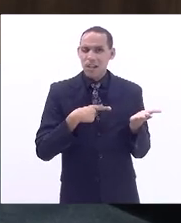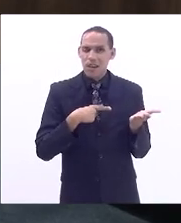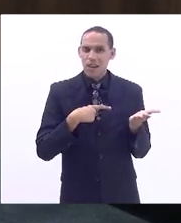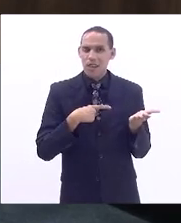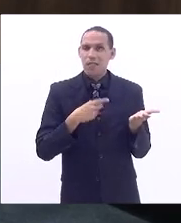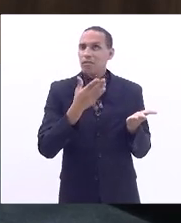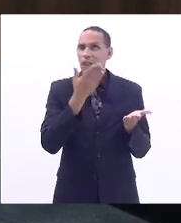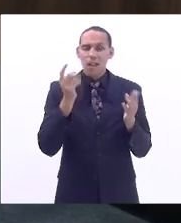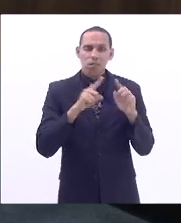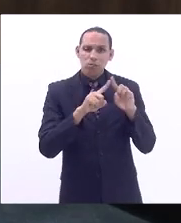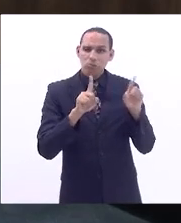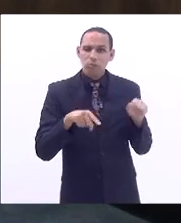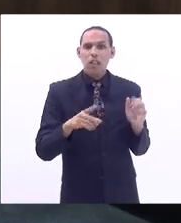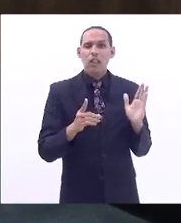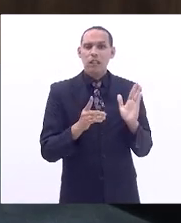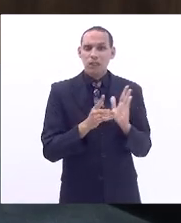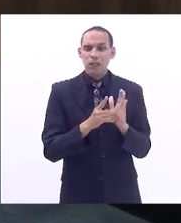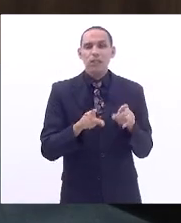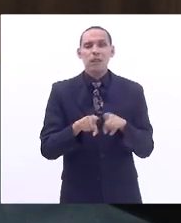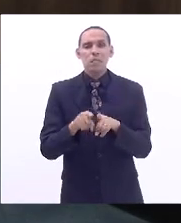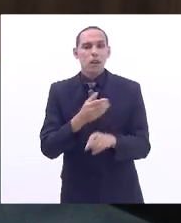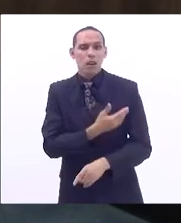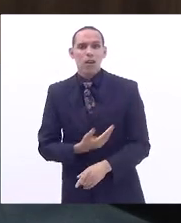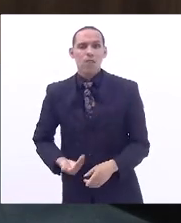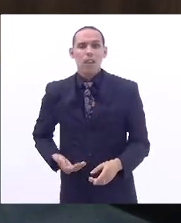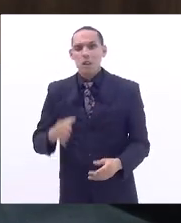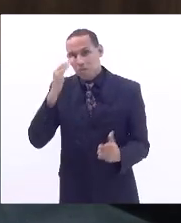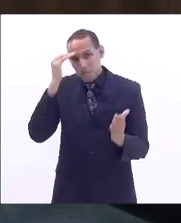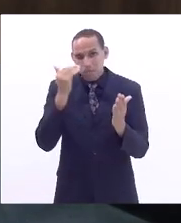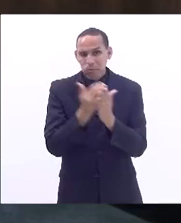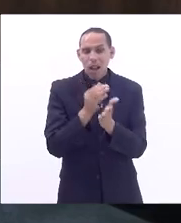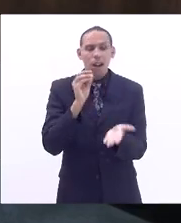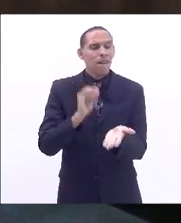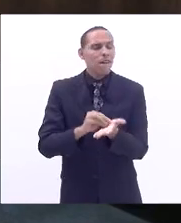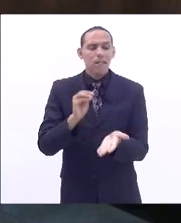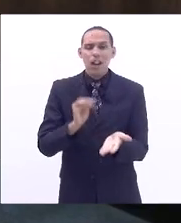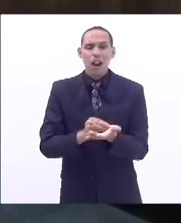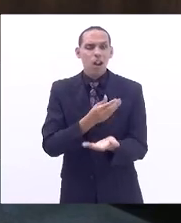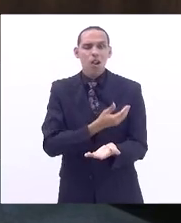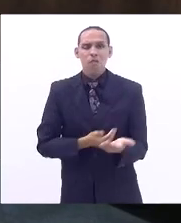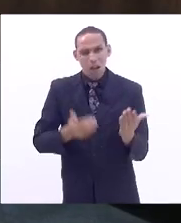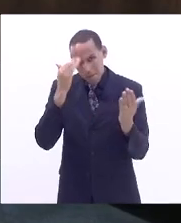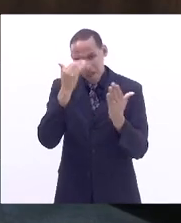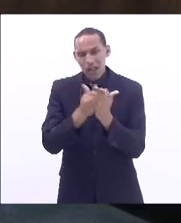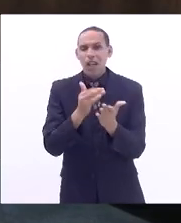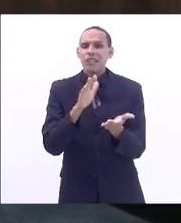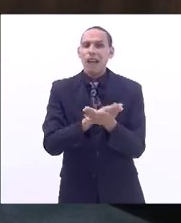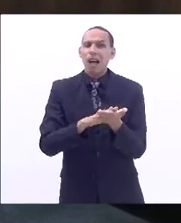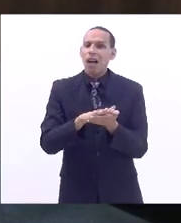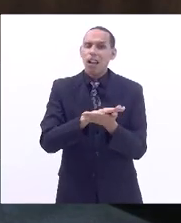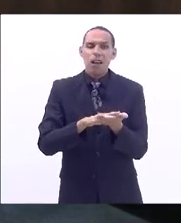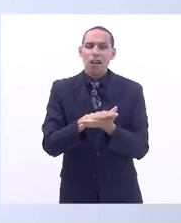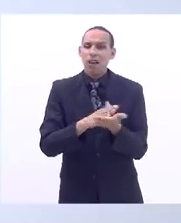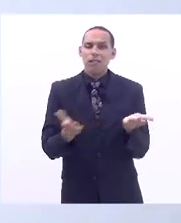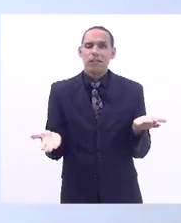servidores do Detran em o governo e que tá sendo descumprido pelo governo é